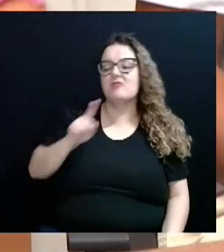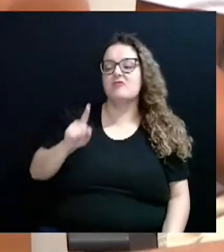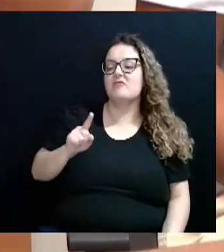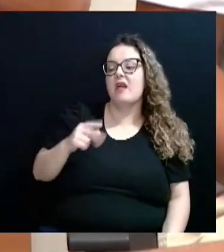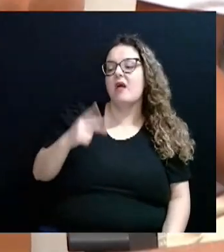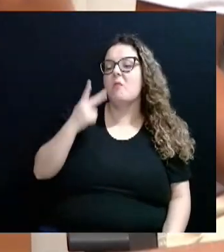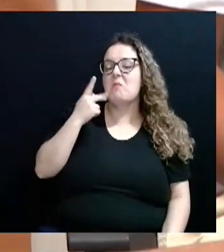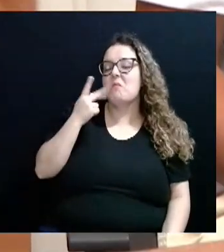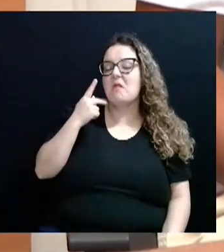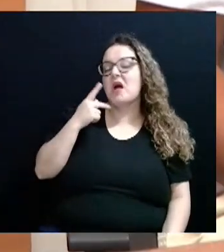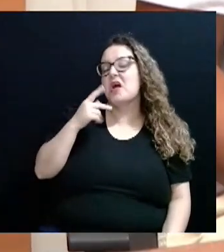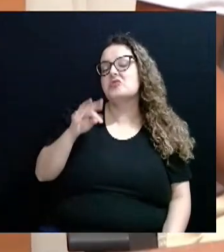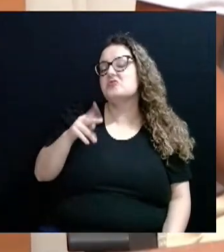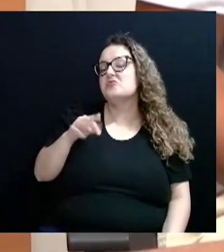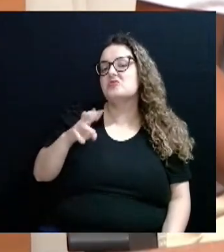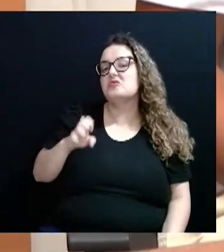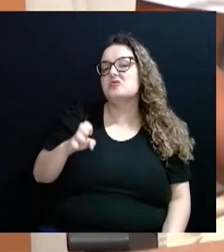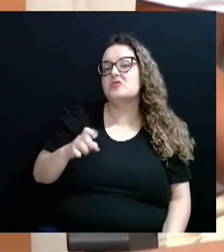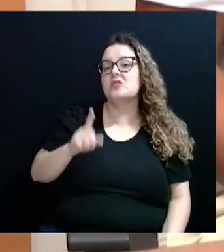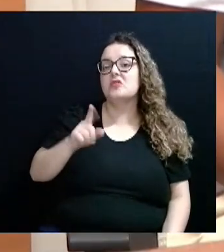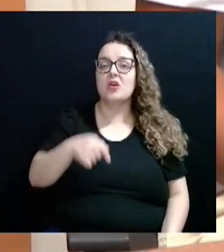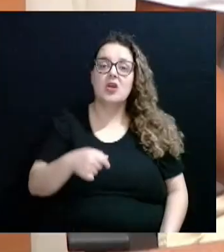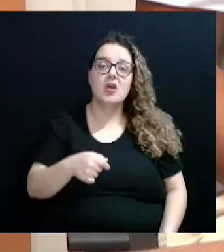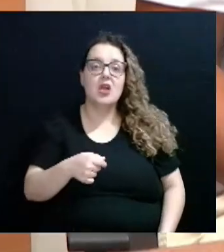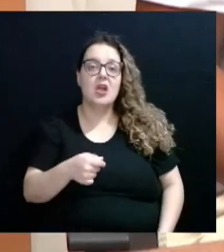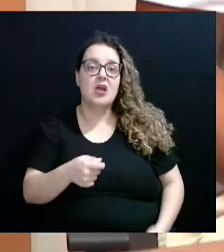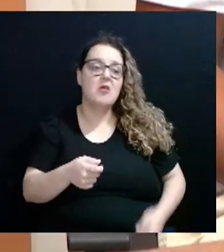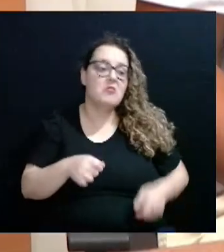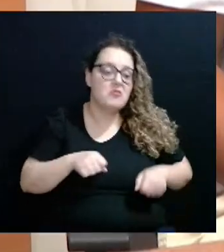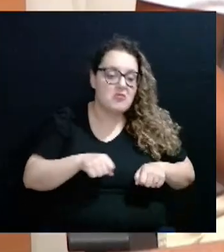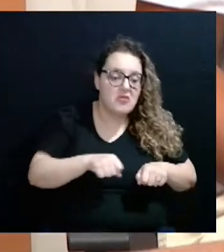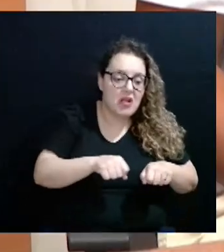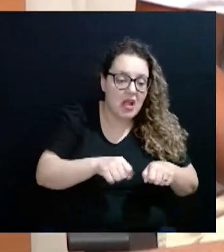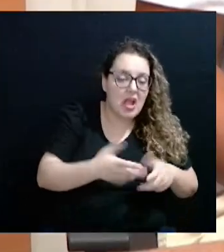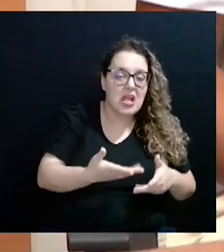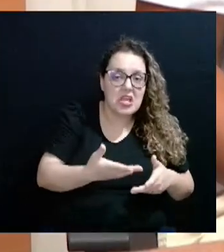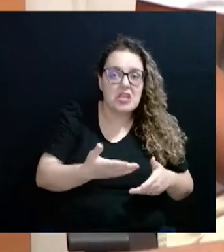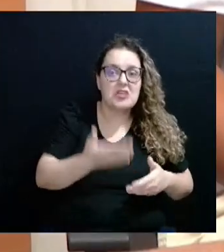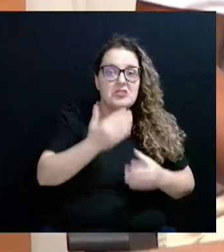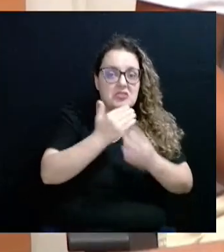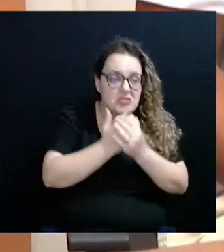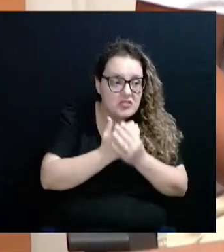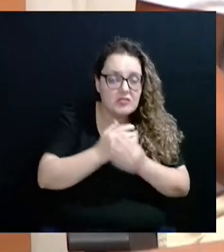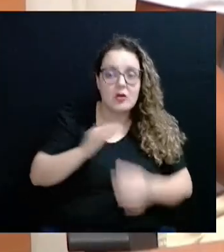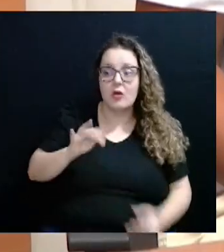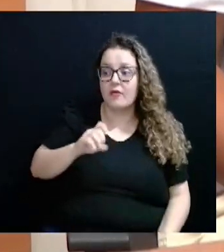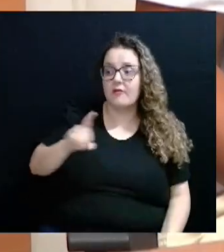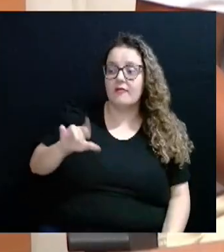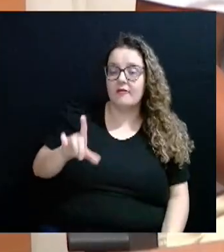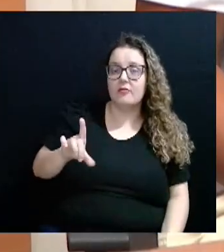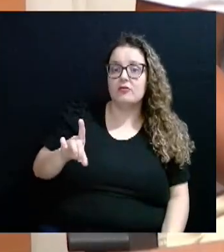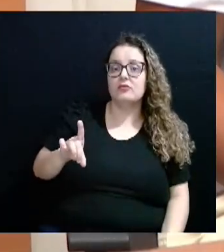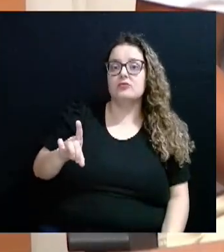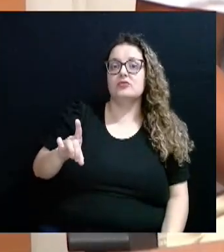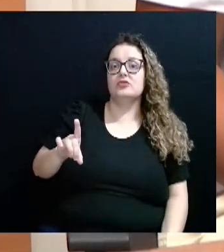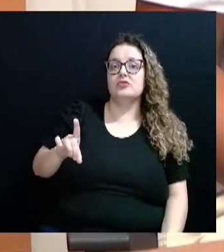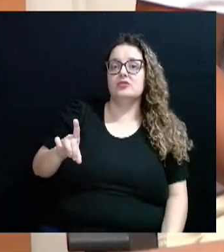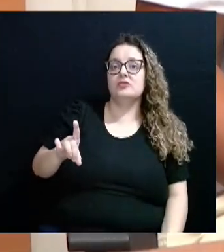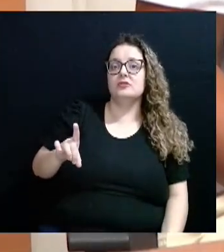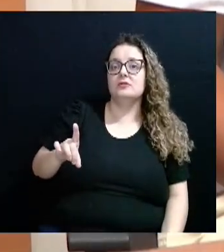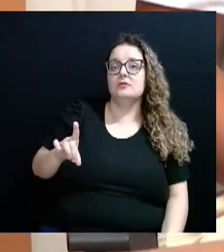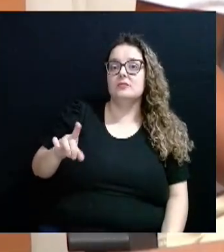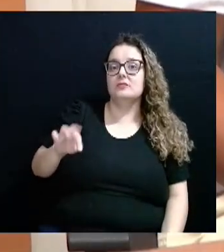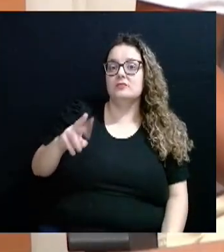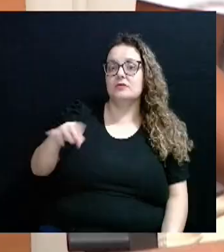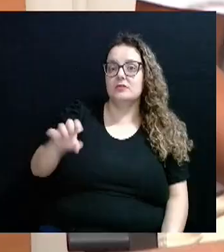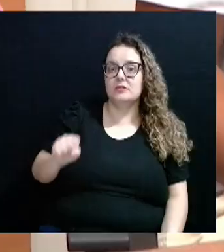dog que virou food truck. A caneta do GOG, a agulha do KLJ, os pés do